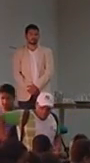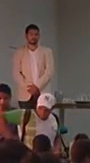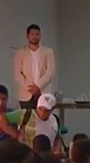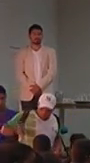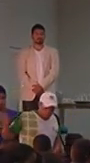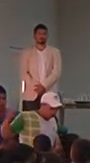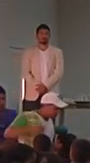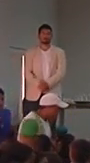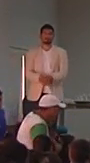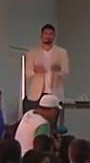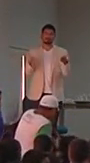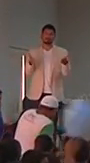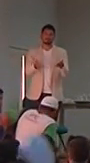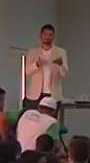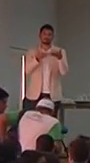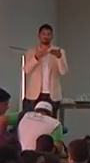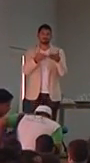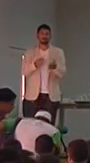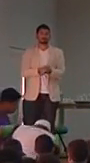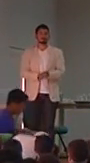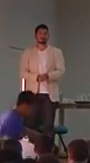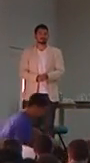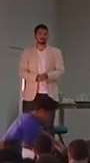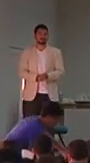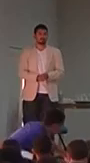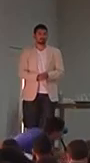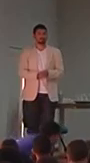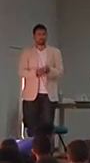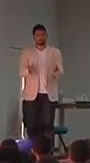Nós gostaríamos de